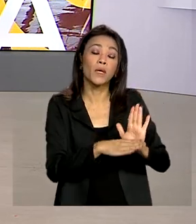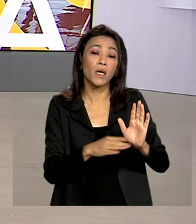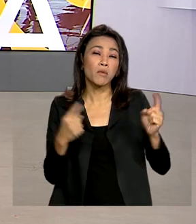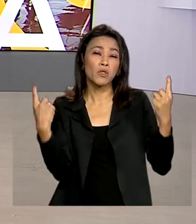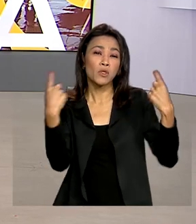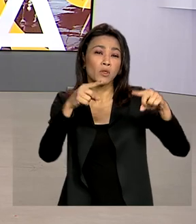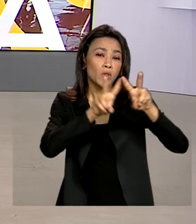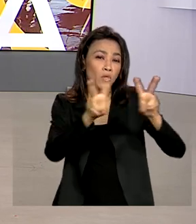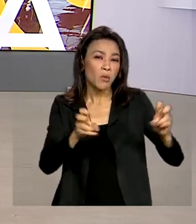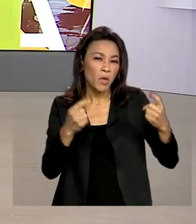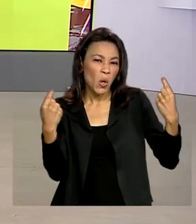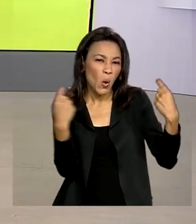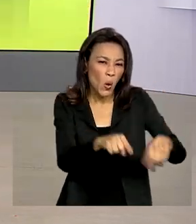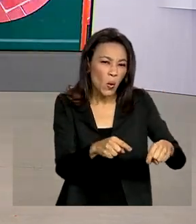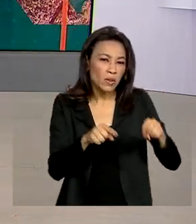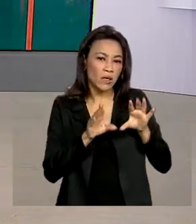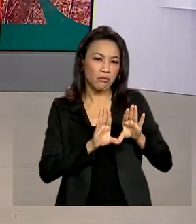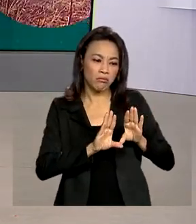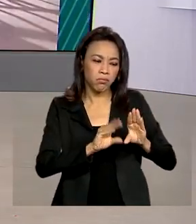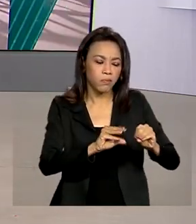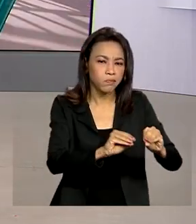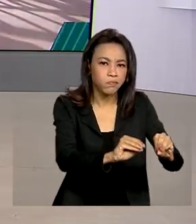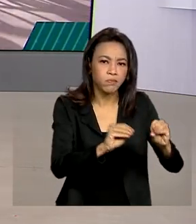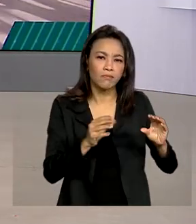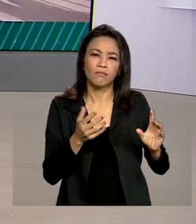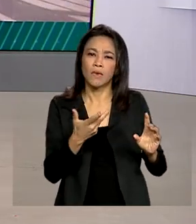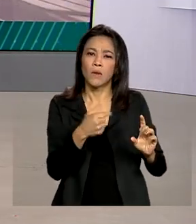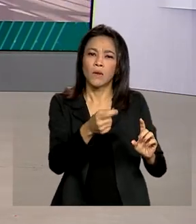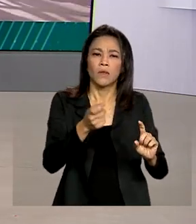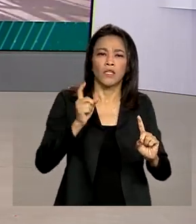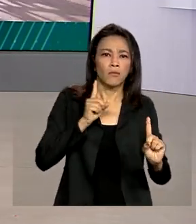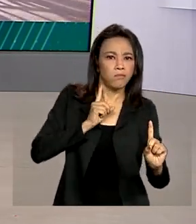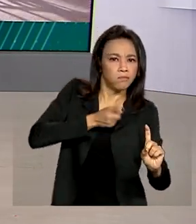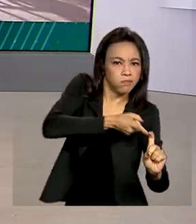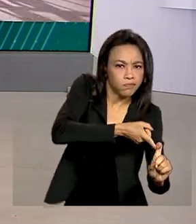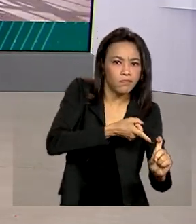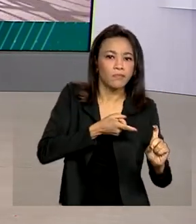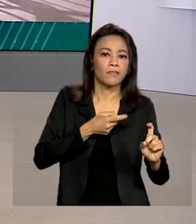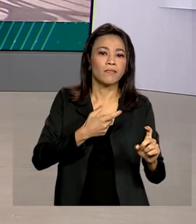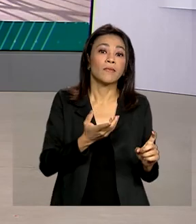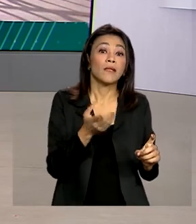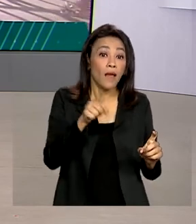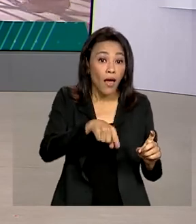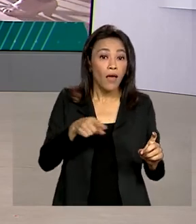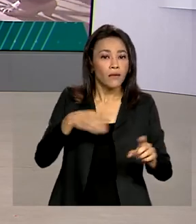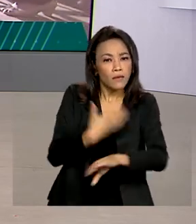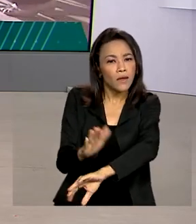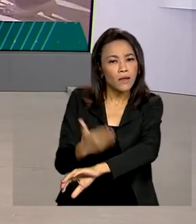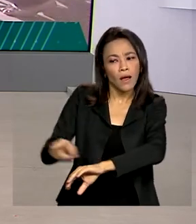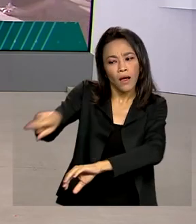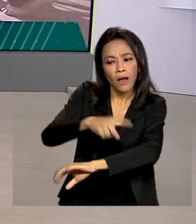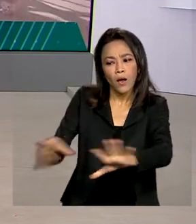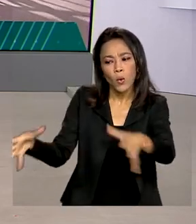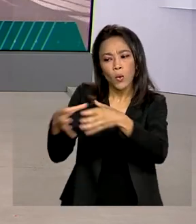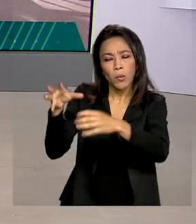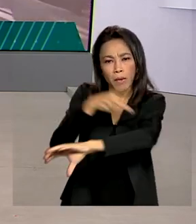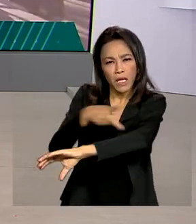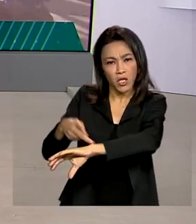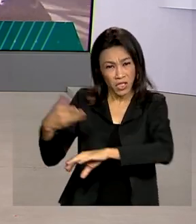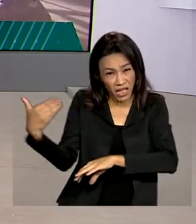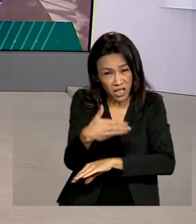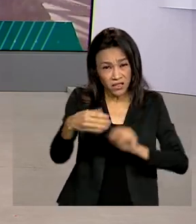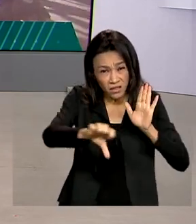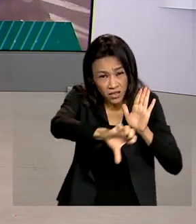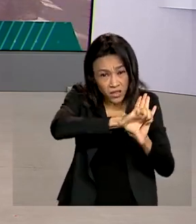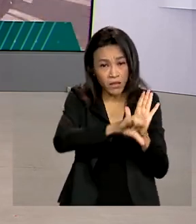ao assédio sexual nas escolas o objetivo é capacitar a equipe pedagógica para evitar que esse tipo de crime seja